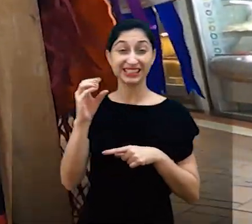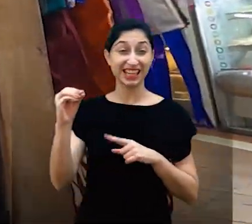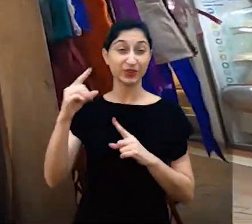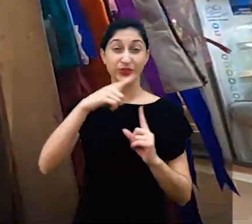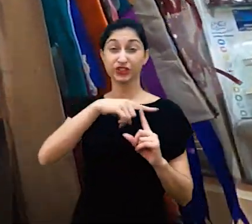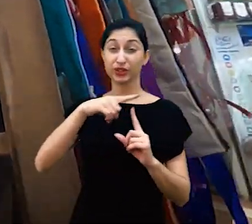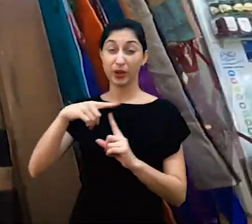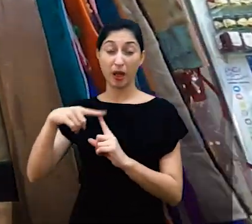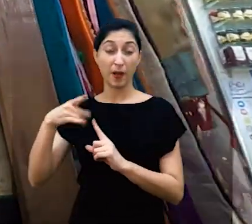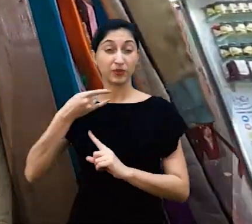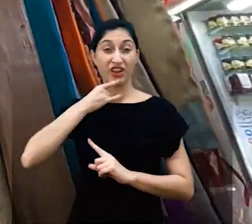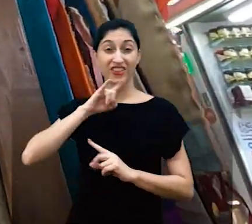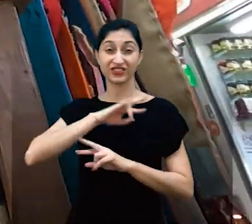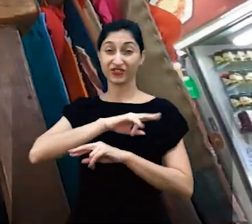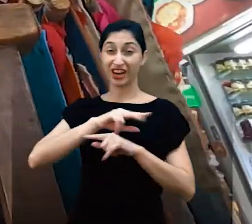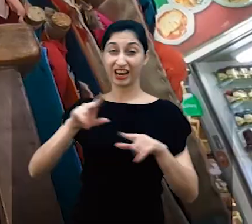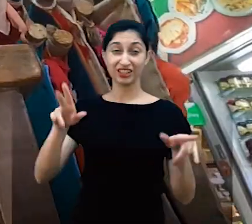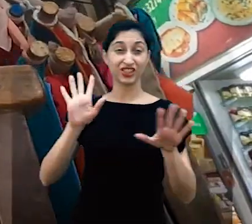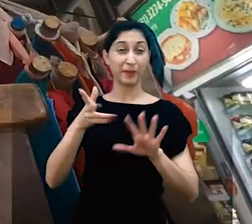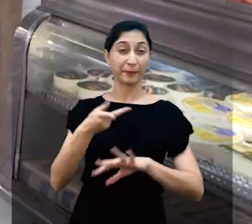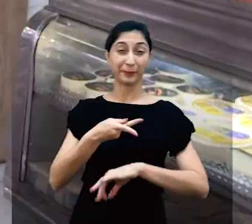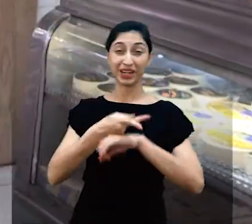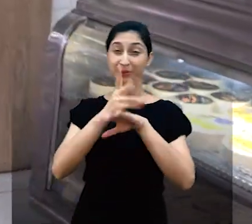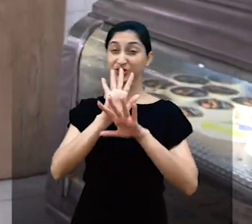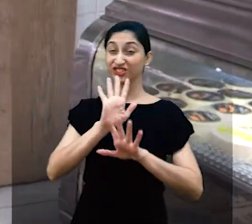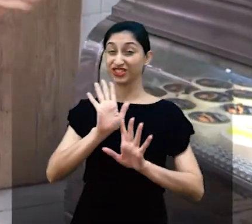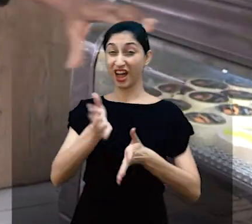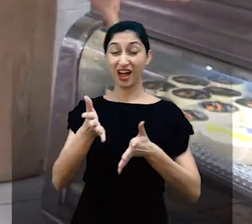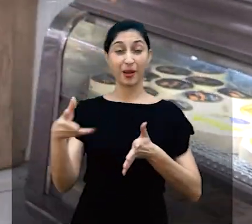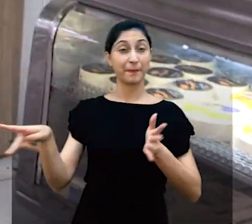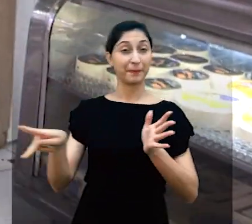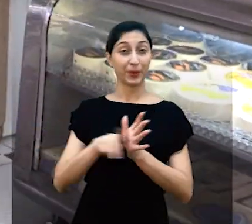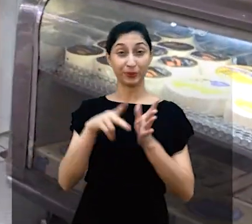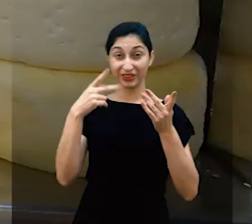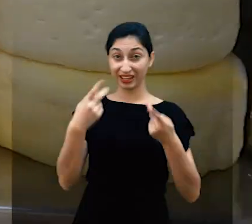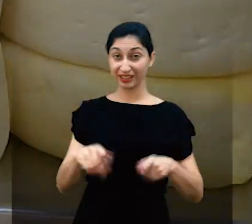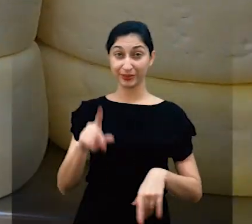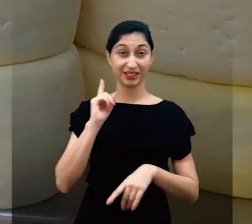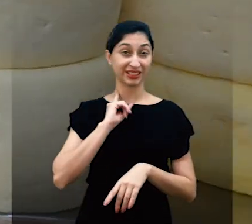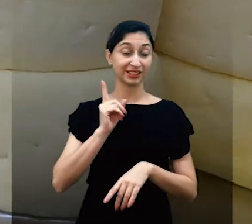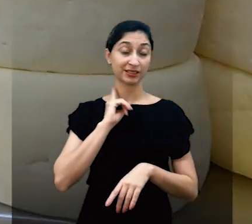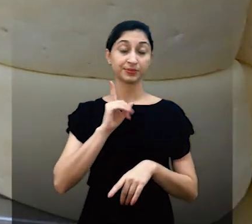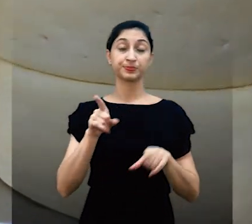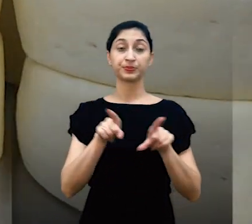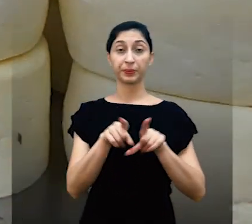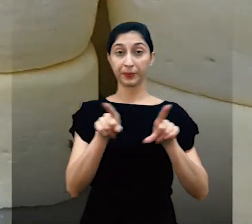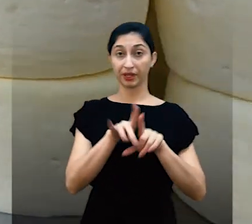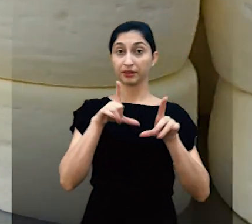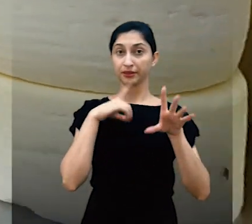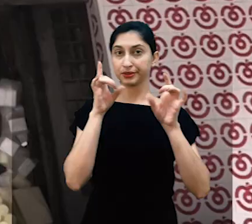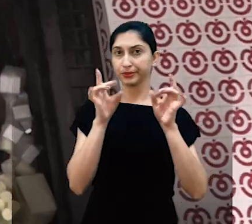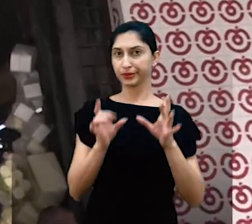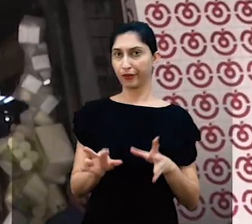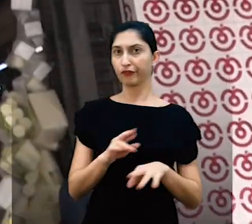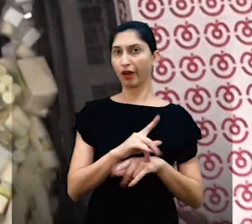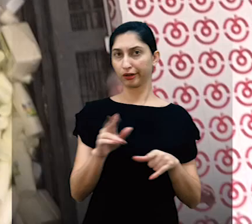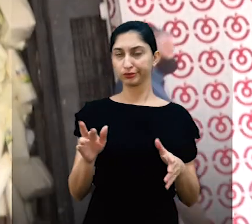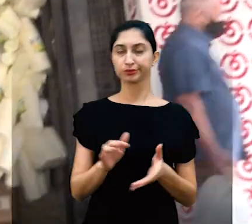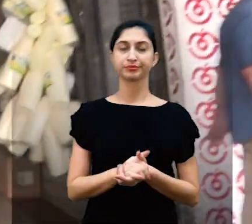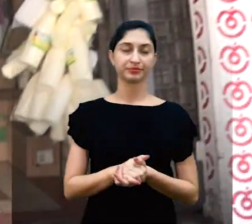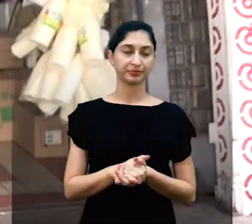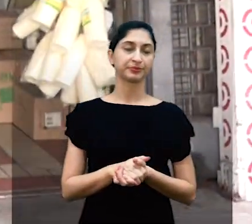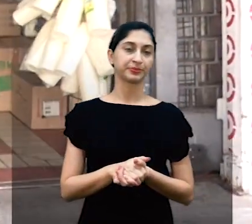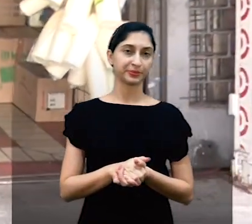rótulos de cachaças, cachaças premiadas, mineiras, e como queijo também, os queijos mais especiais.